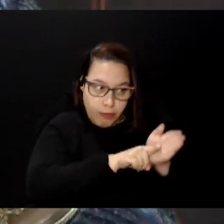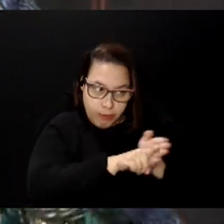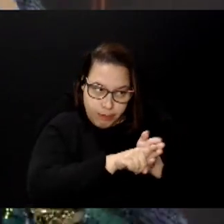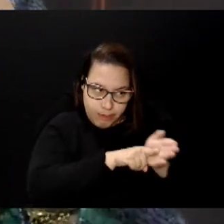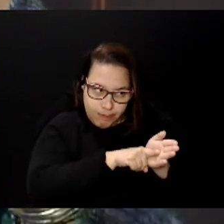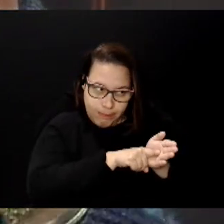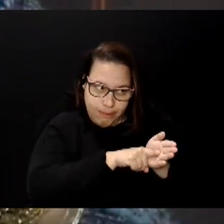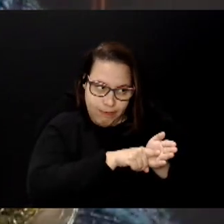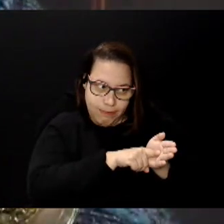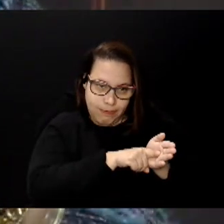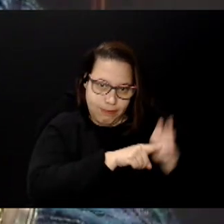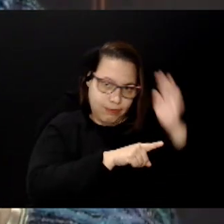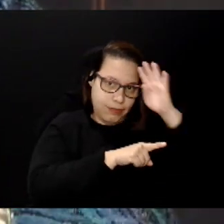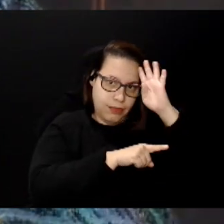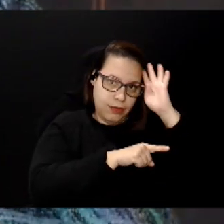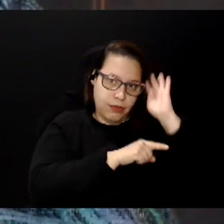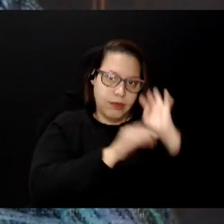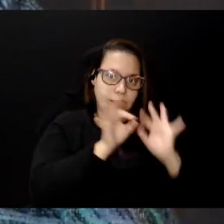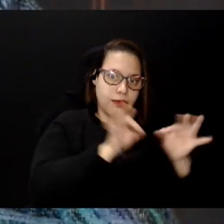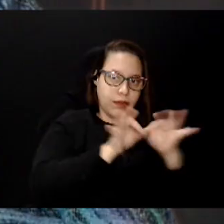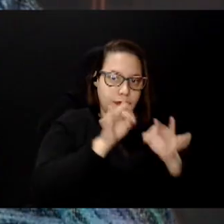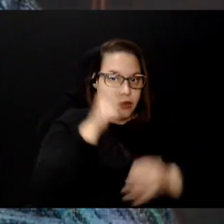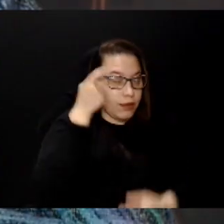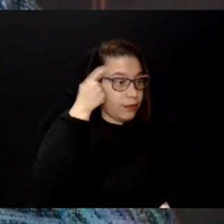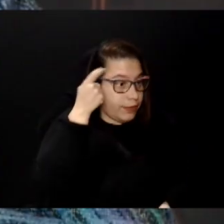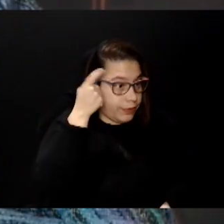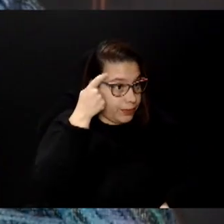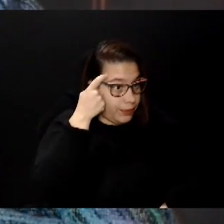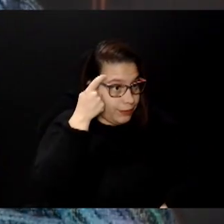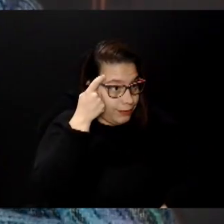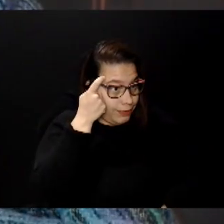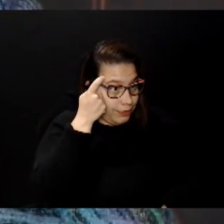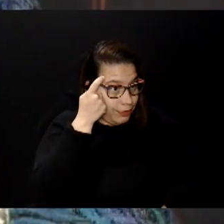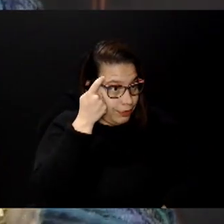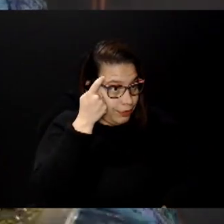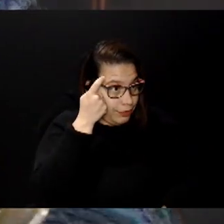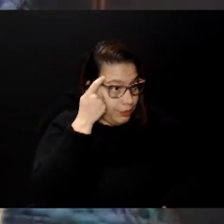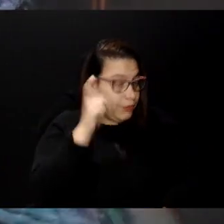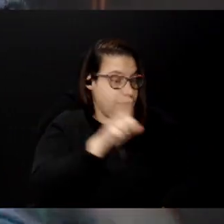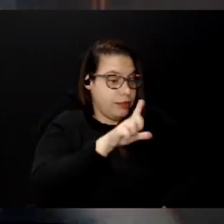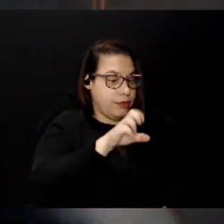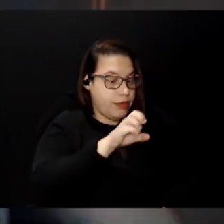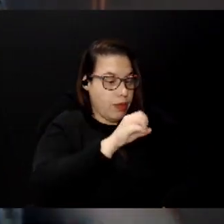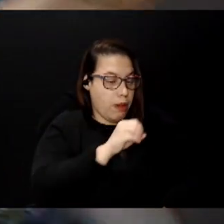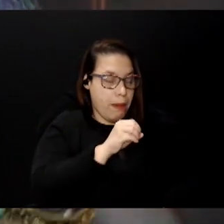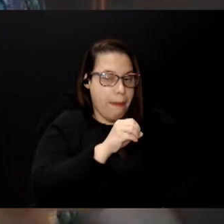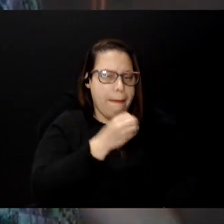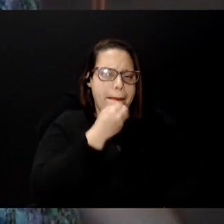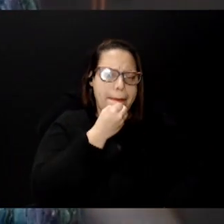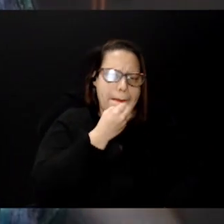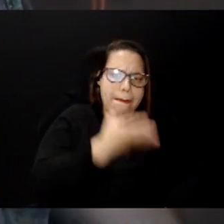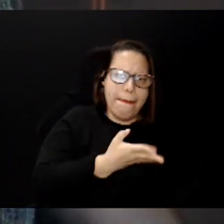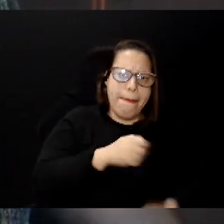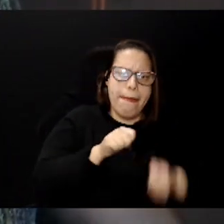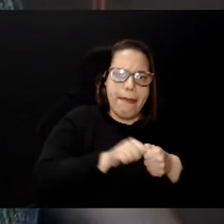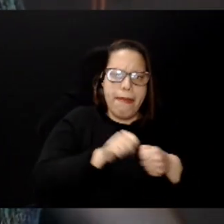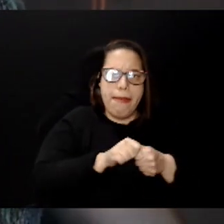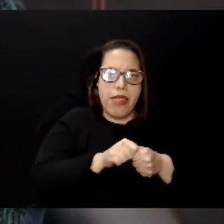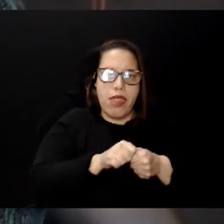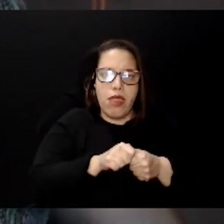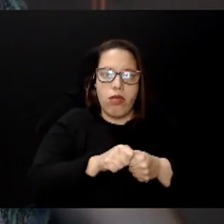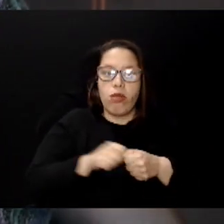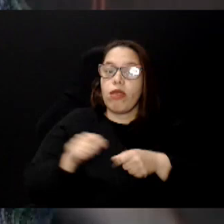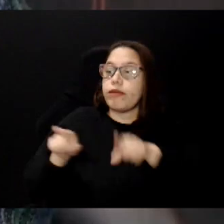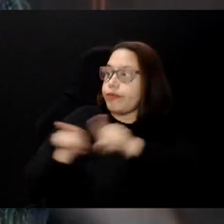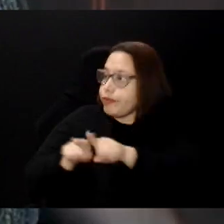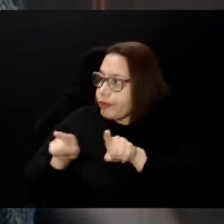para organizar os pensamentos, como o Léo falou, é válida. Isso eu faço, ele faz, você faz, claro. todo mundo